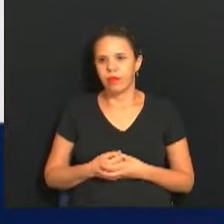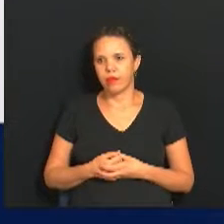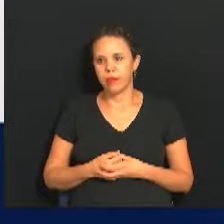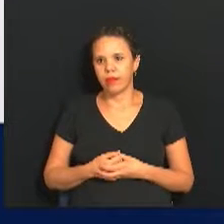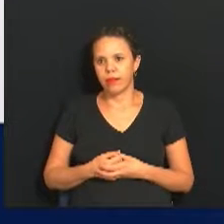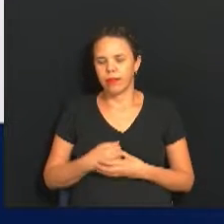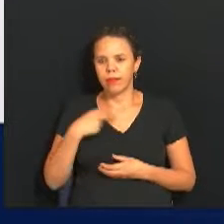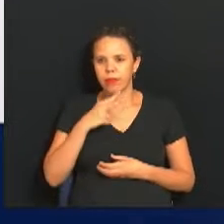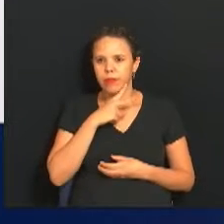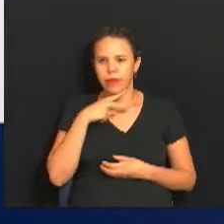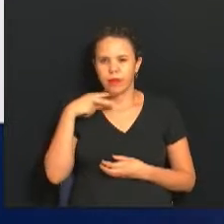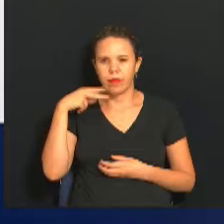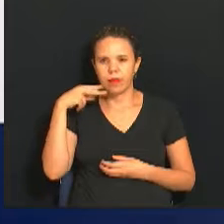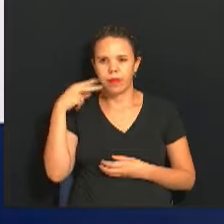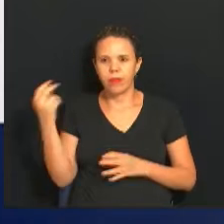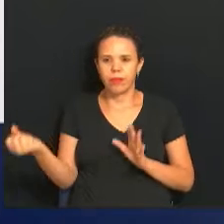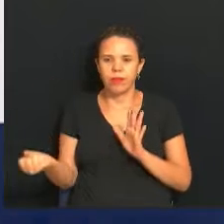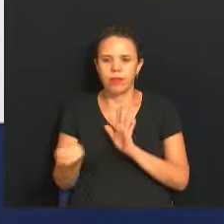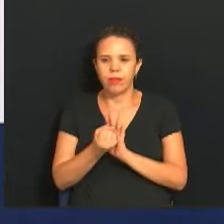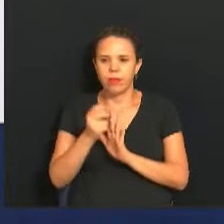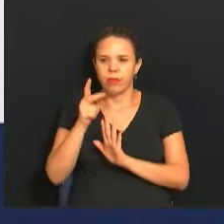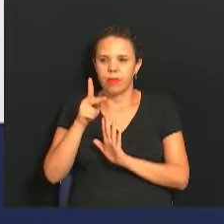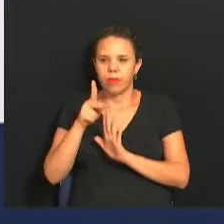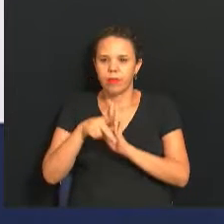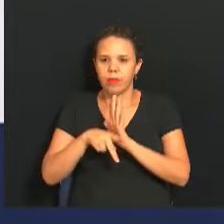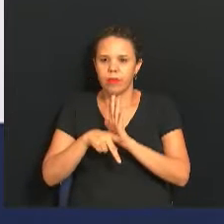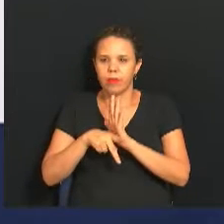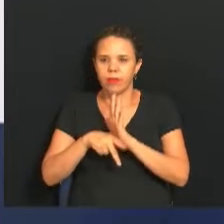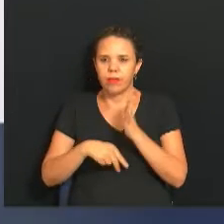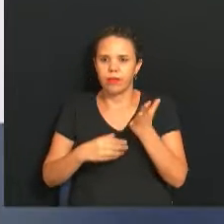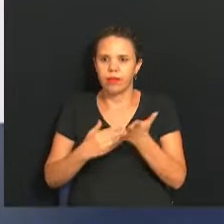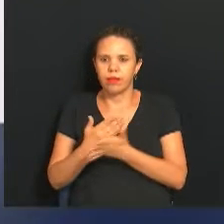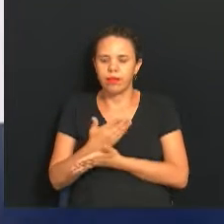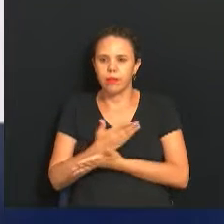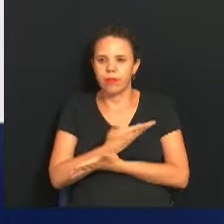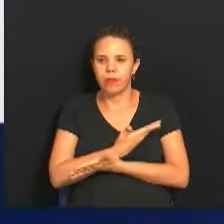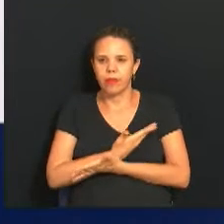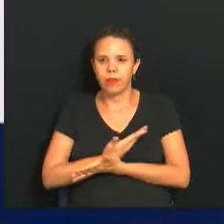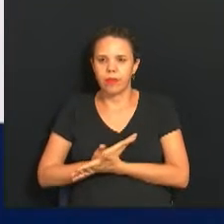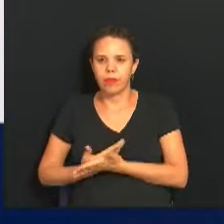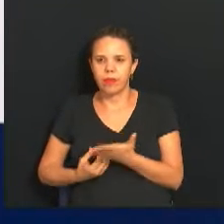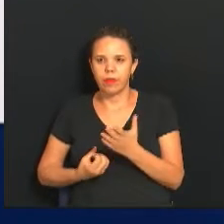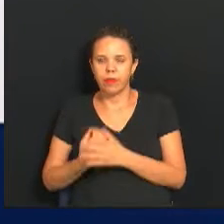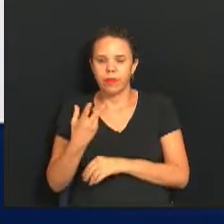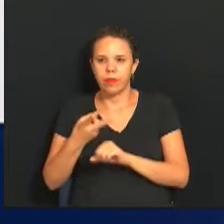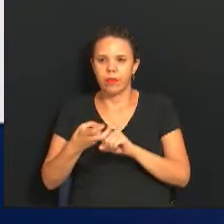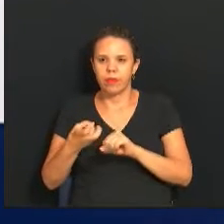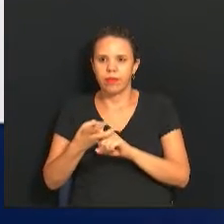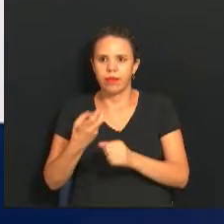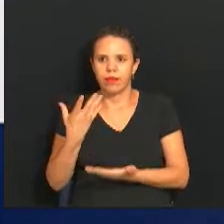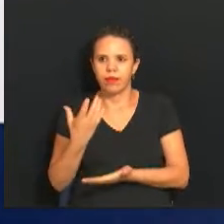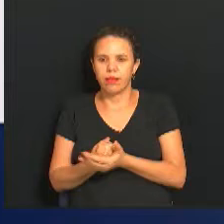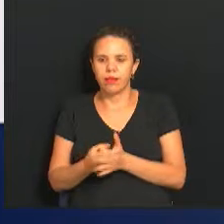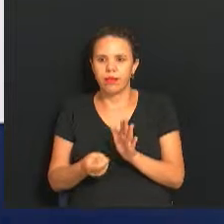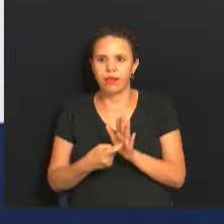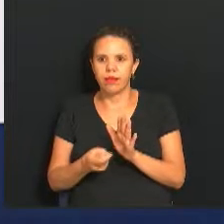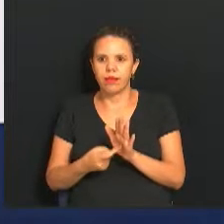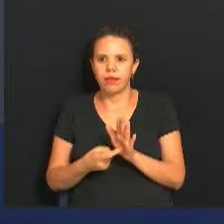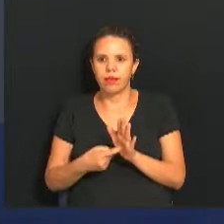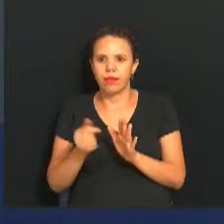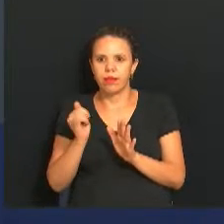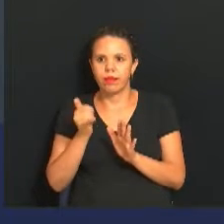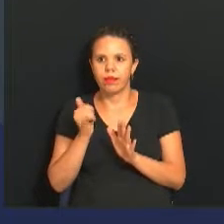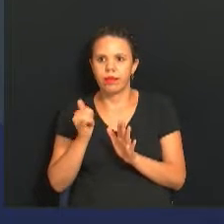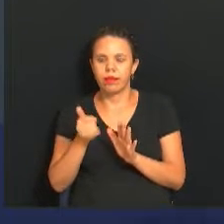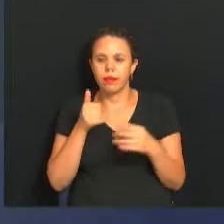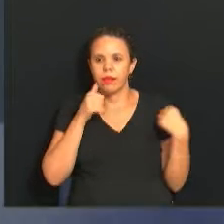Vereador Firmino Monteiro protocola projeto de lei que autoriza o Poder Executivo a criar aplicativo com um botão do pânico destinado